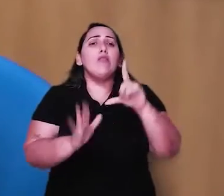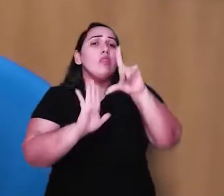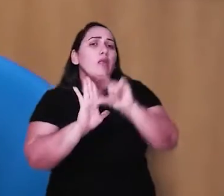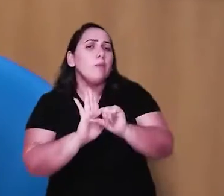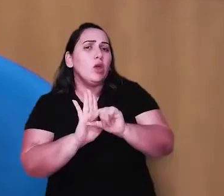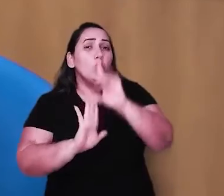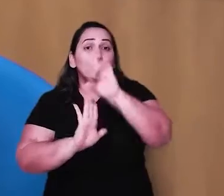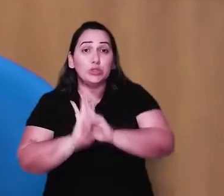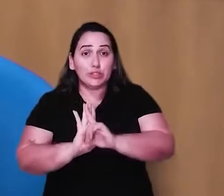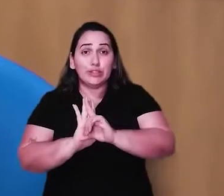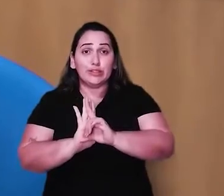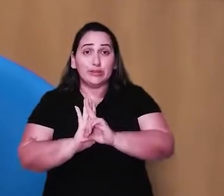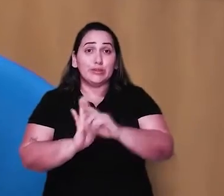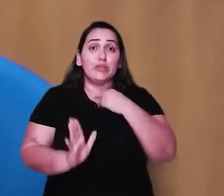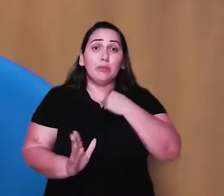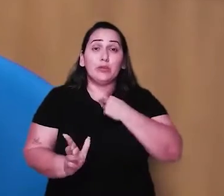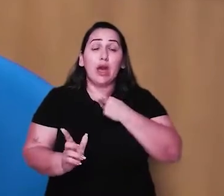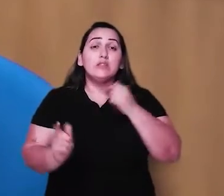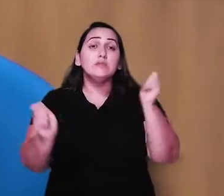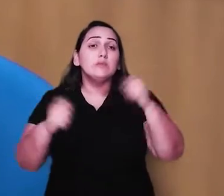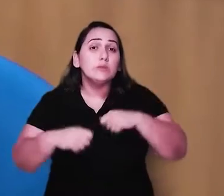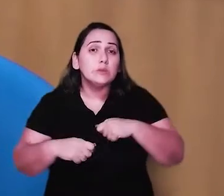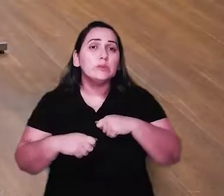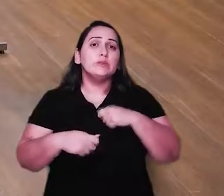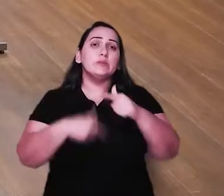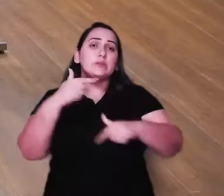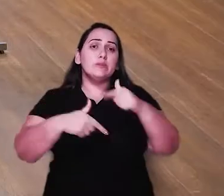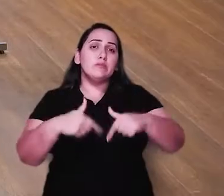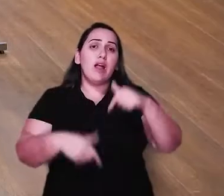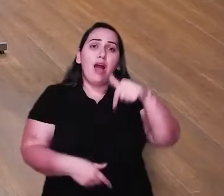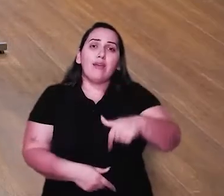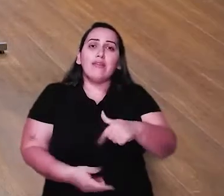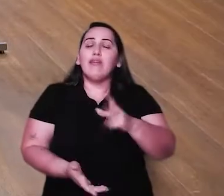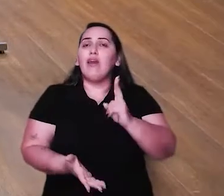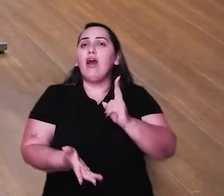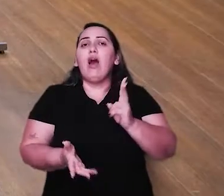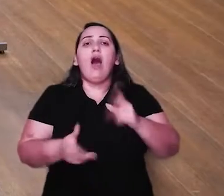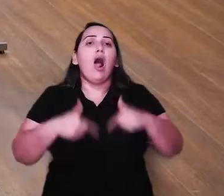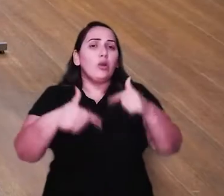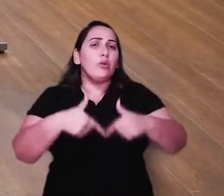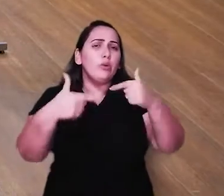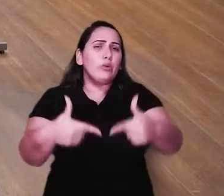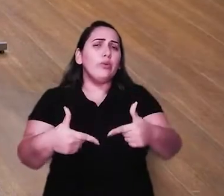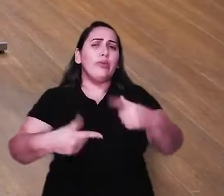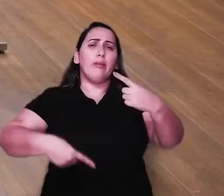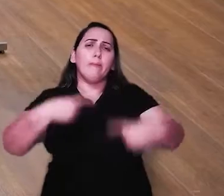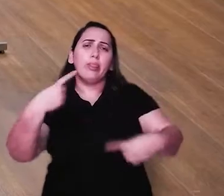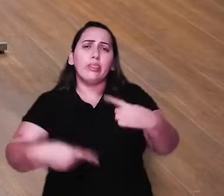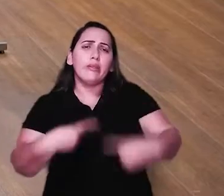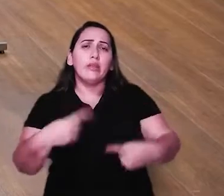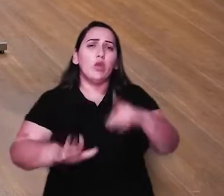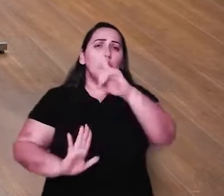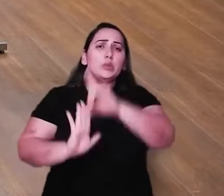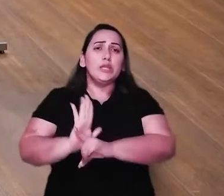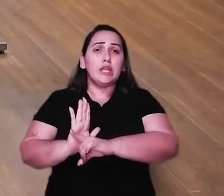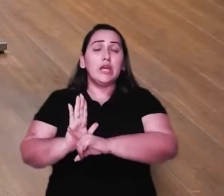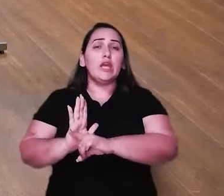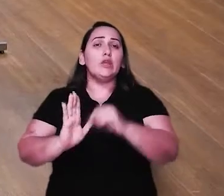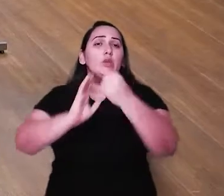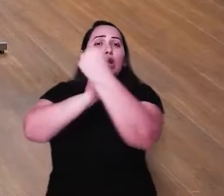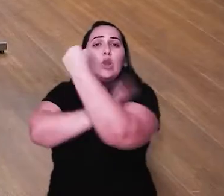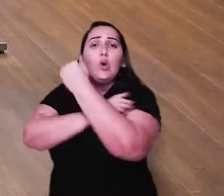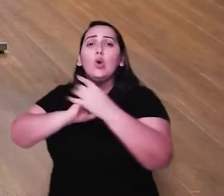momento, diminuídos os seus direitos e ter sido atingidas na sua militância, na sua atividade política, no seu direito